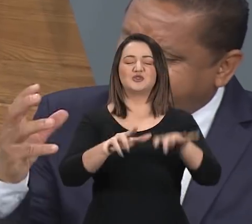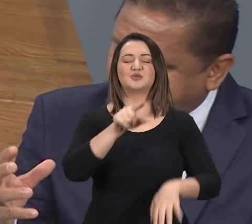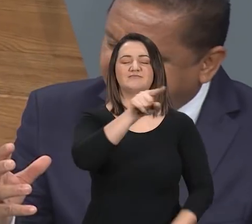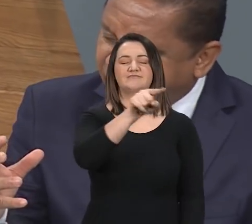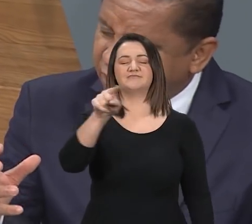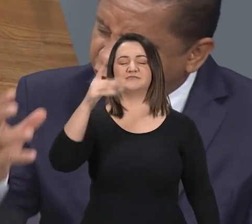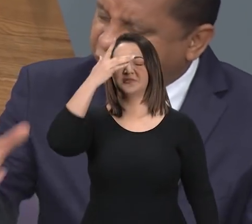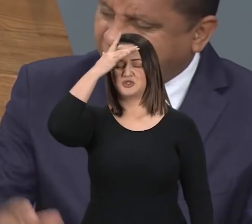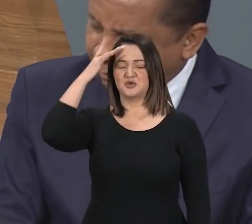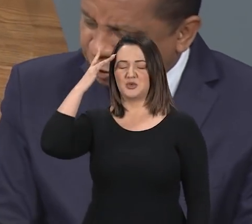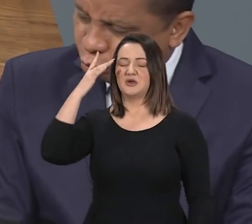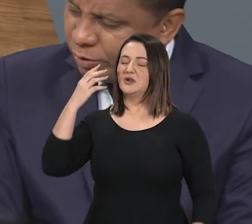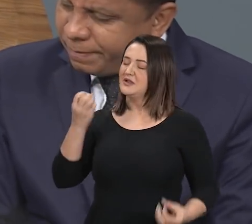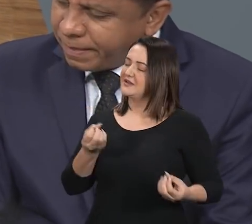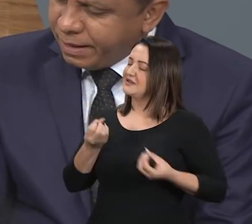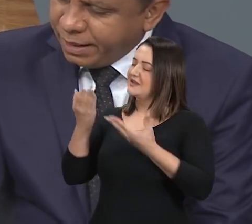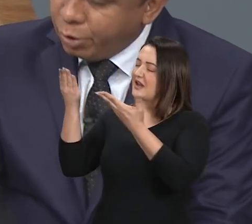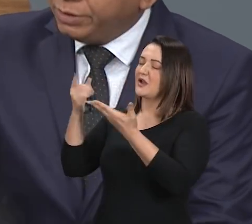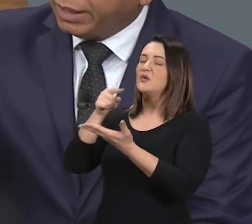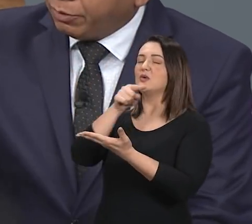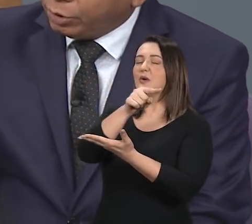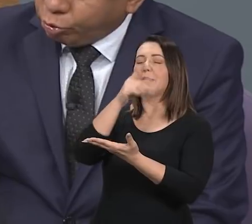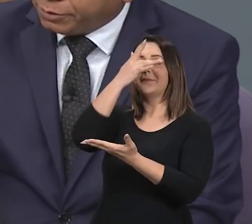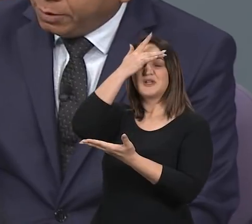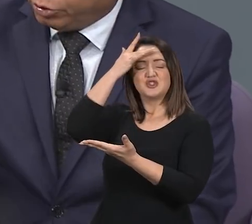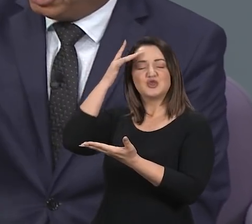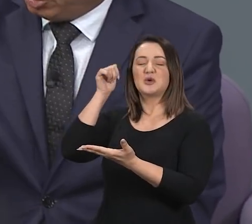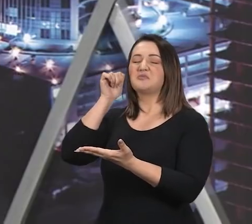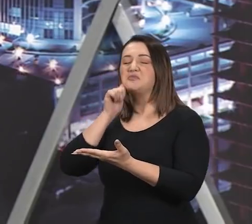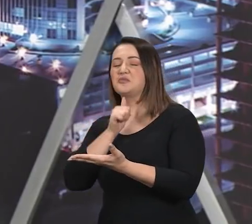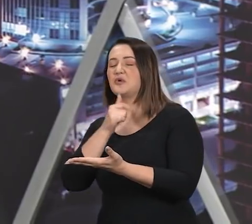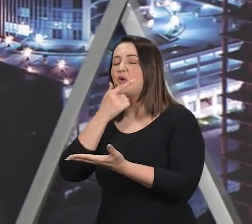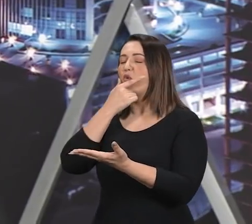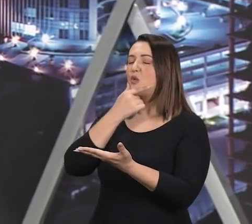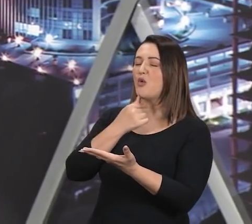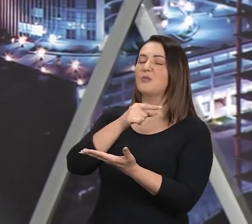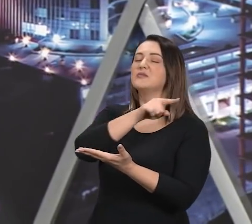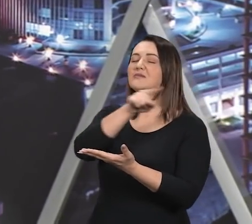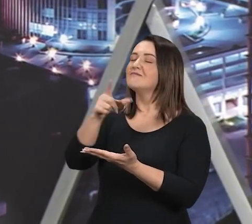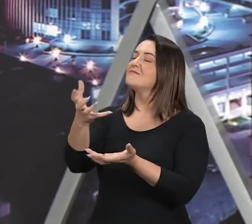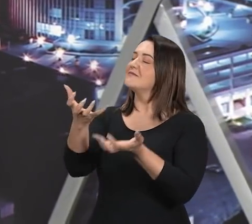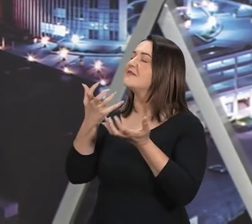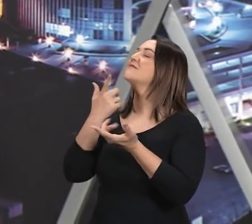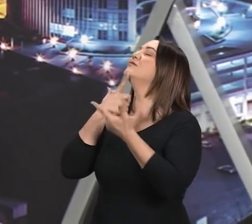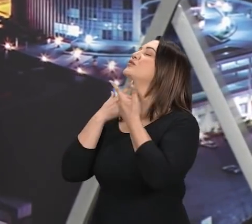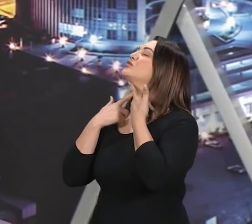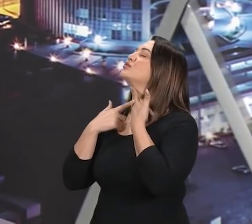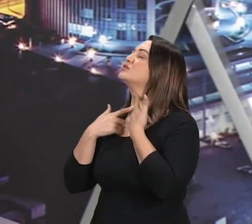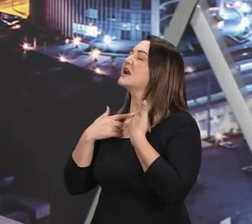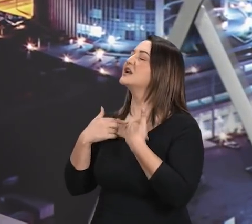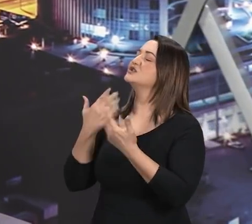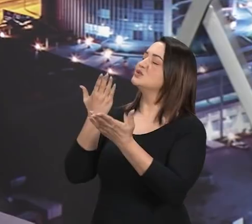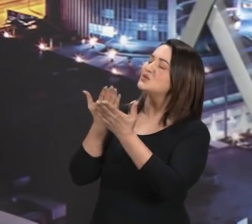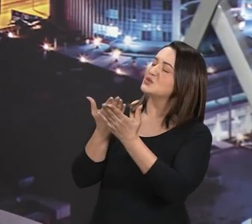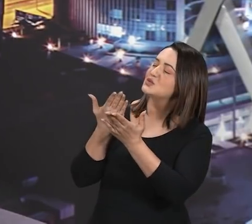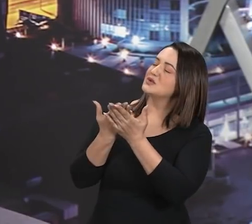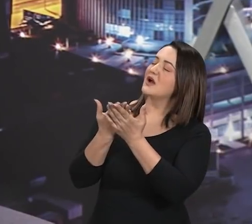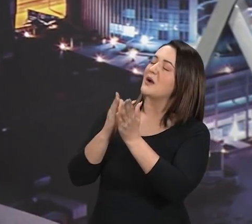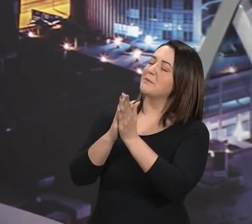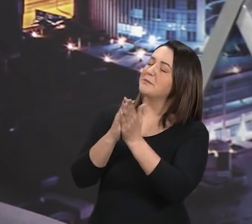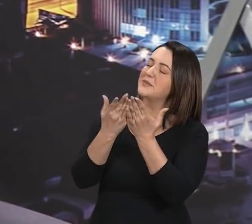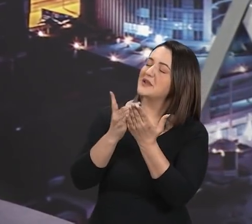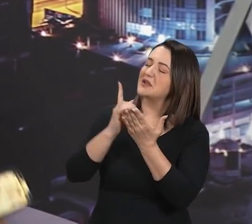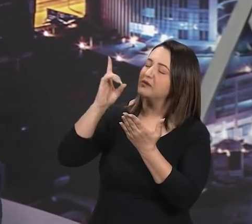bênção na vida de cada pessoa. Eu entrego em tuas mãos este homem, esta mulher que está